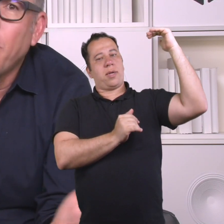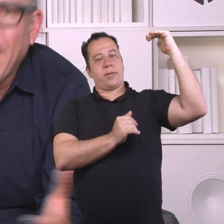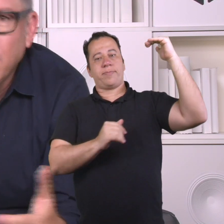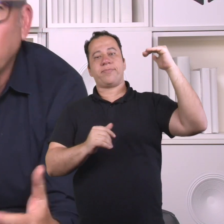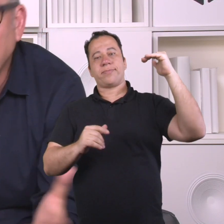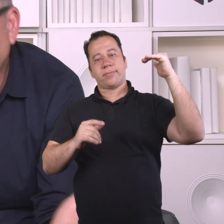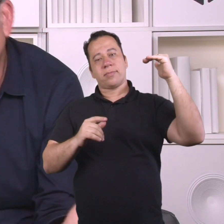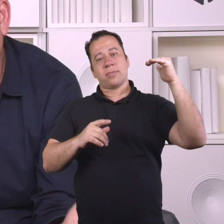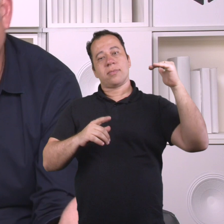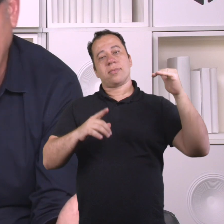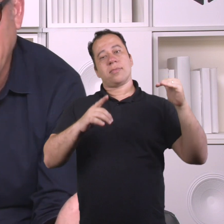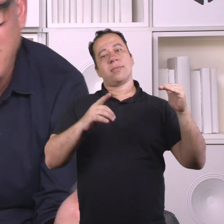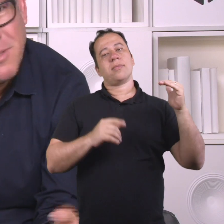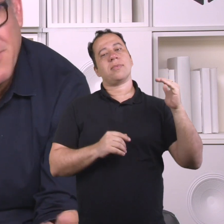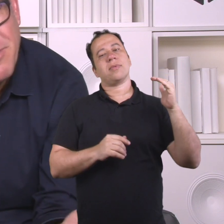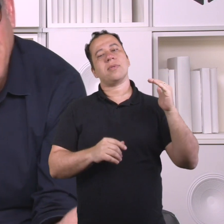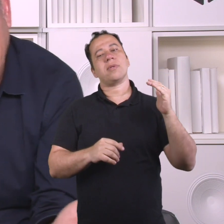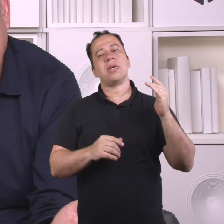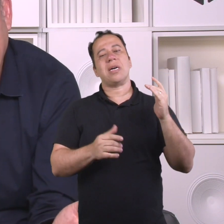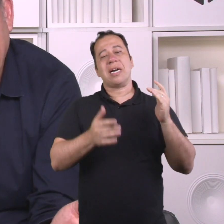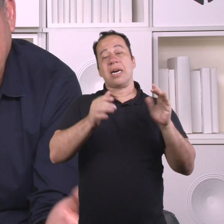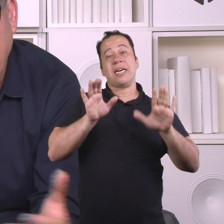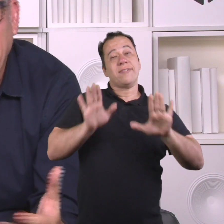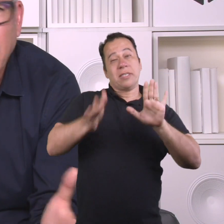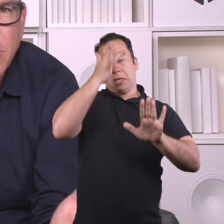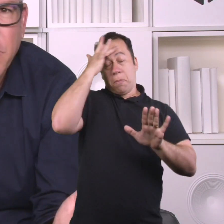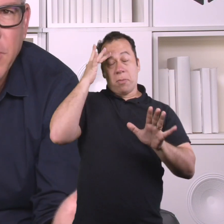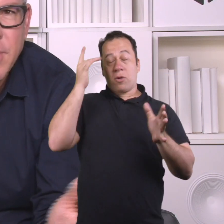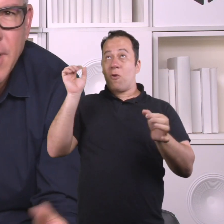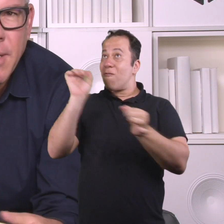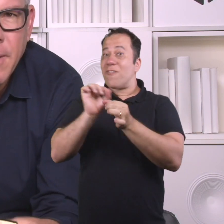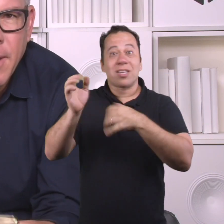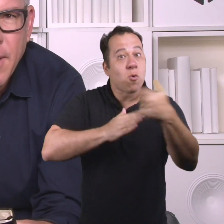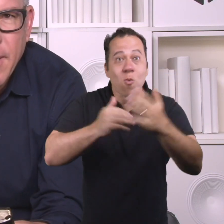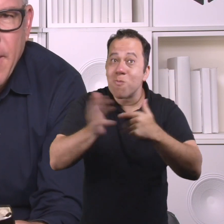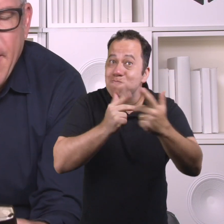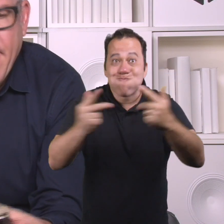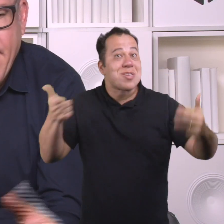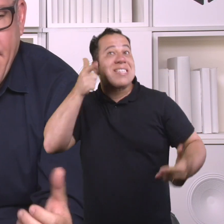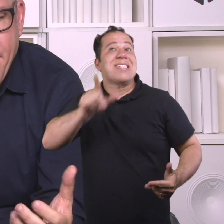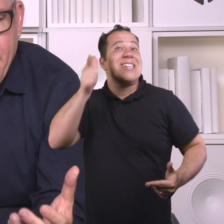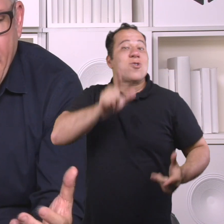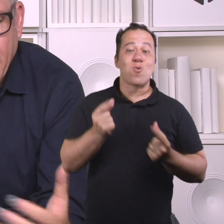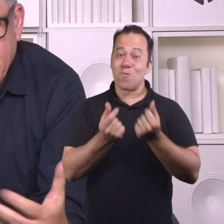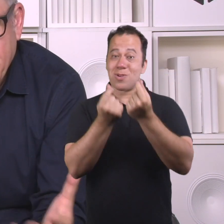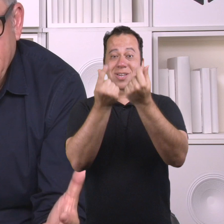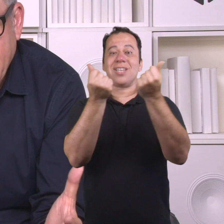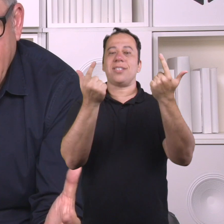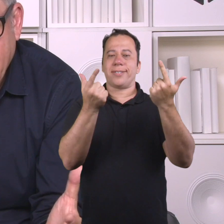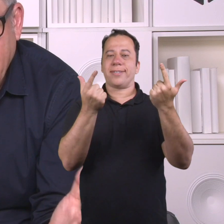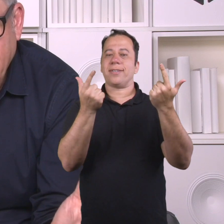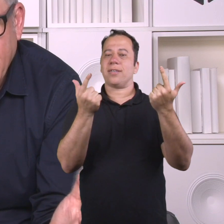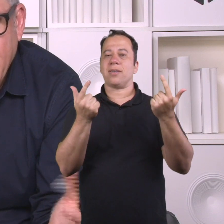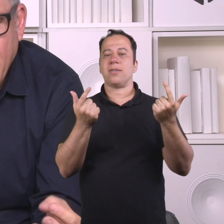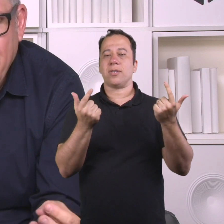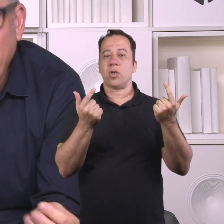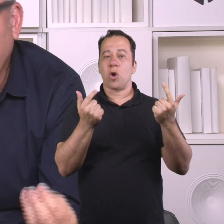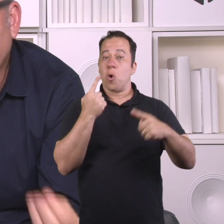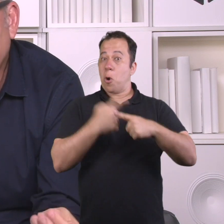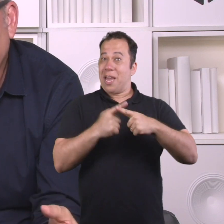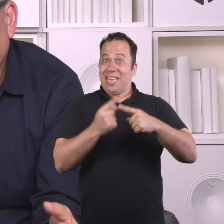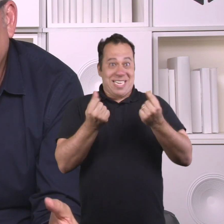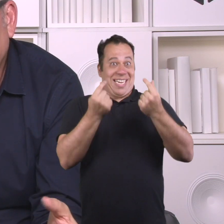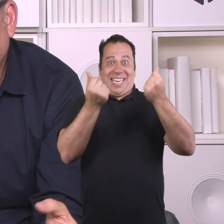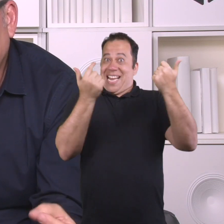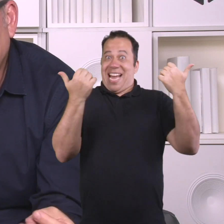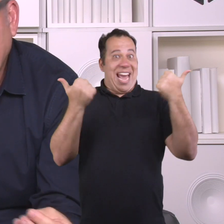né? Topa tudo por dinheiro. Quando já se viu um negócio desse? Topa tudo por dinheiro. A nossa sociedade, que considera